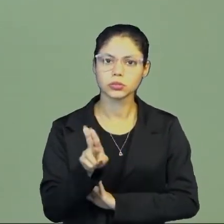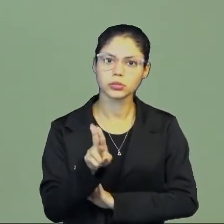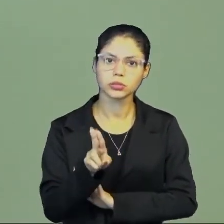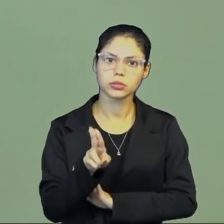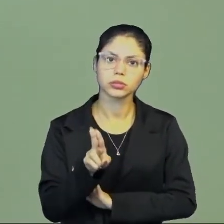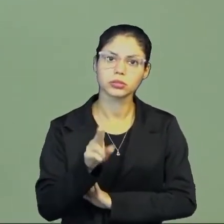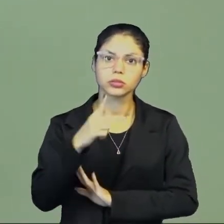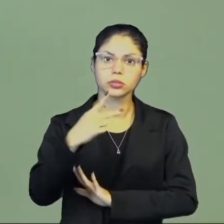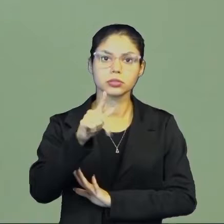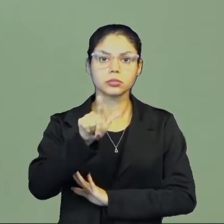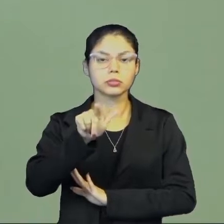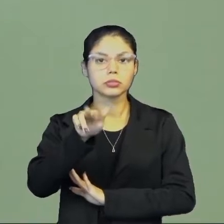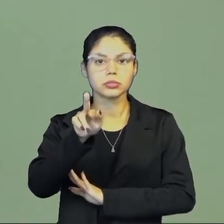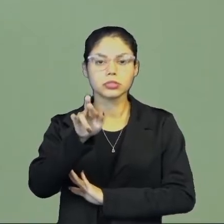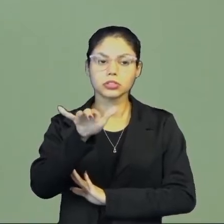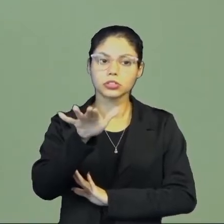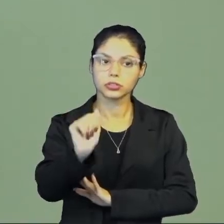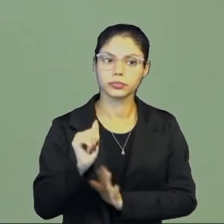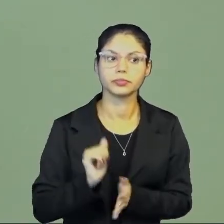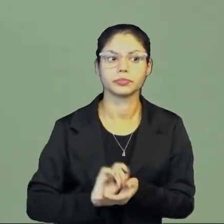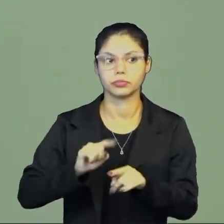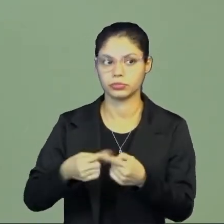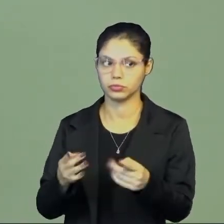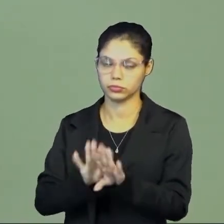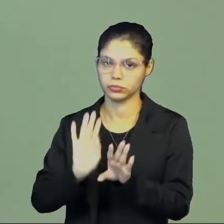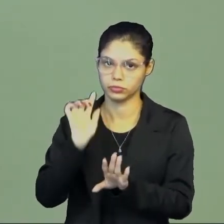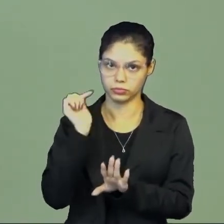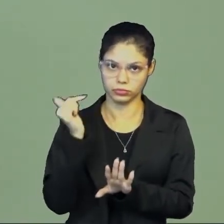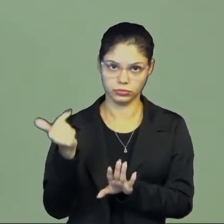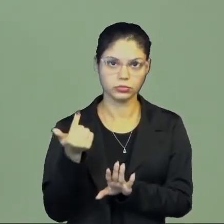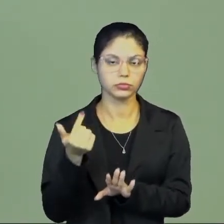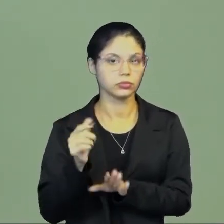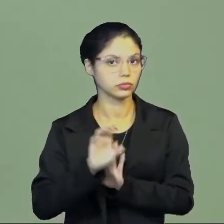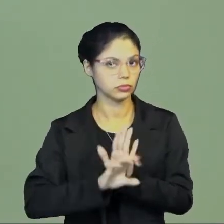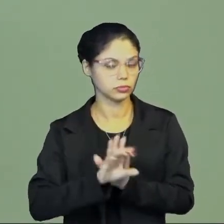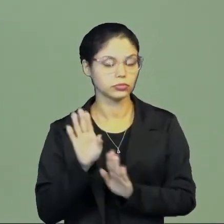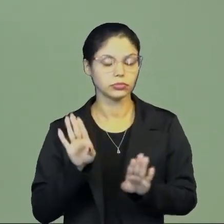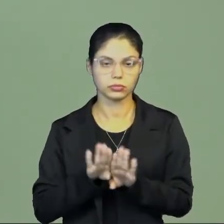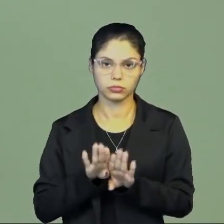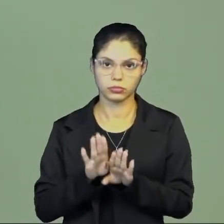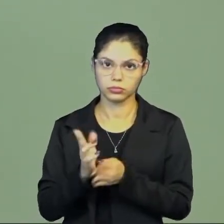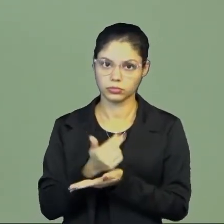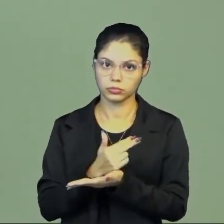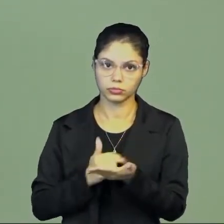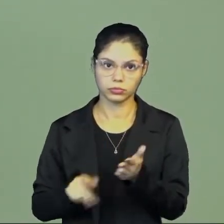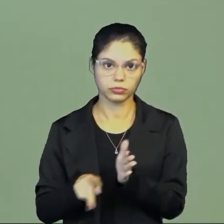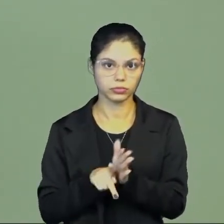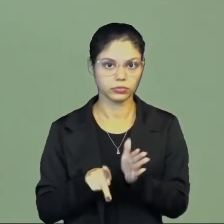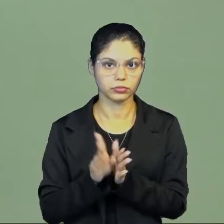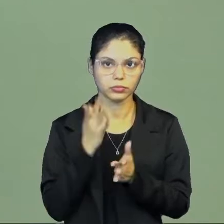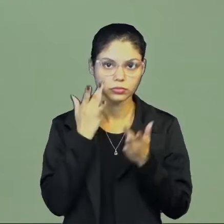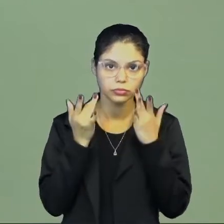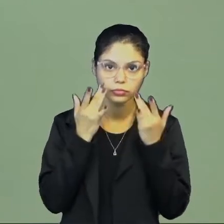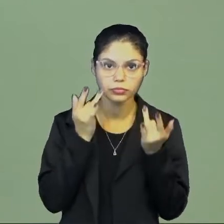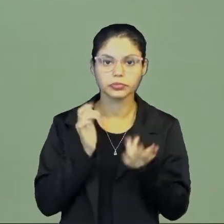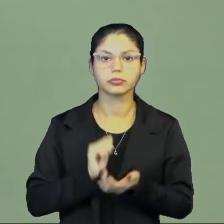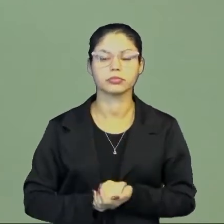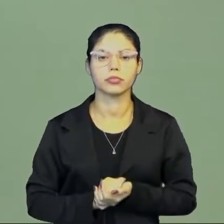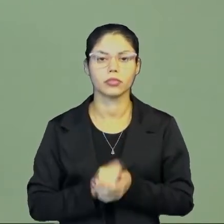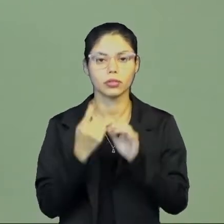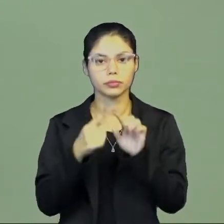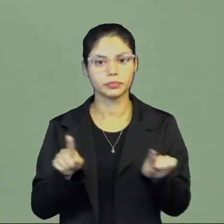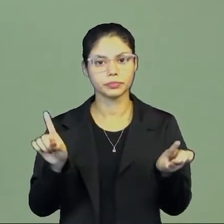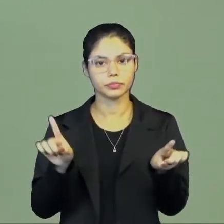de artes plásticas, certo? Mas também outras concepções da arte, como o próprio teatro, né?